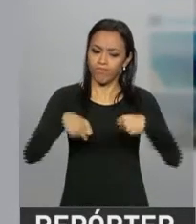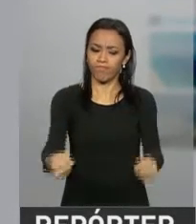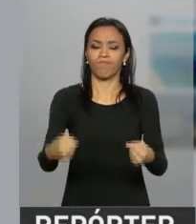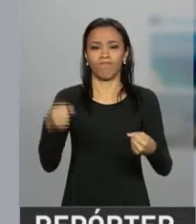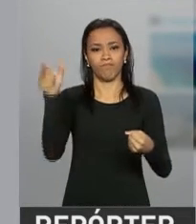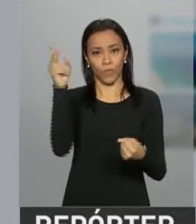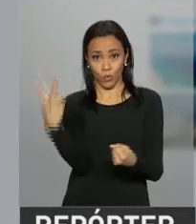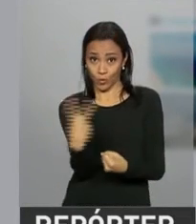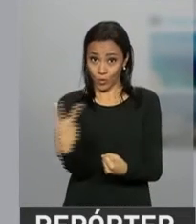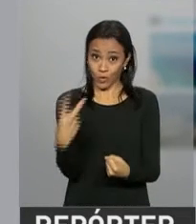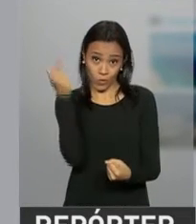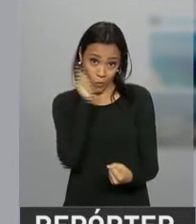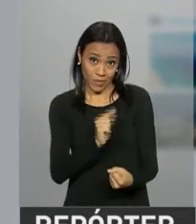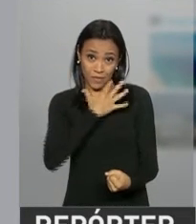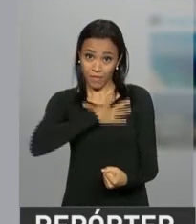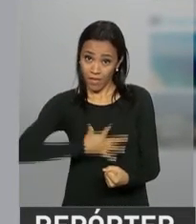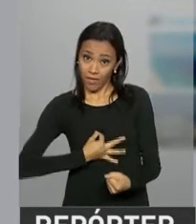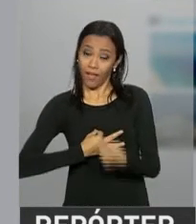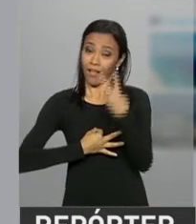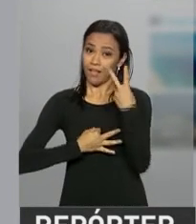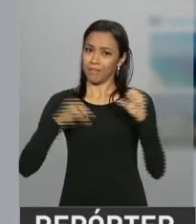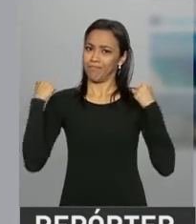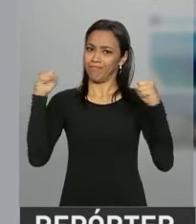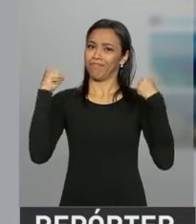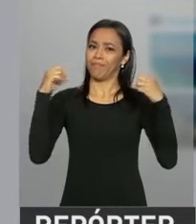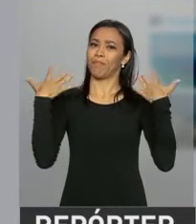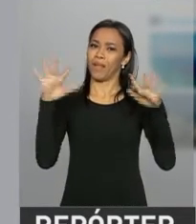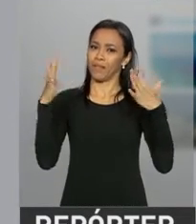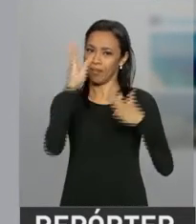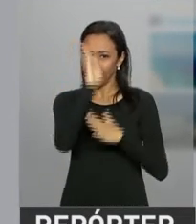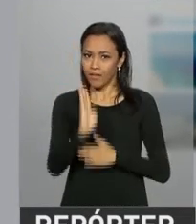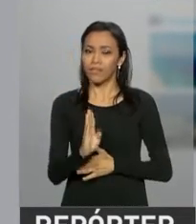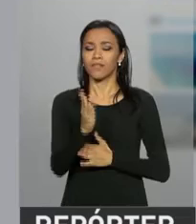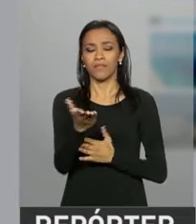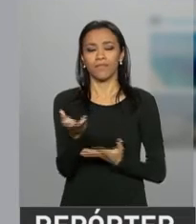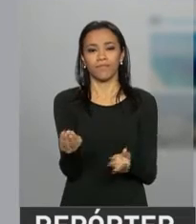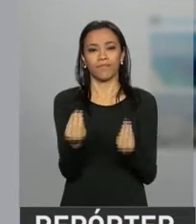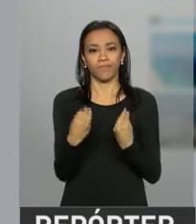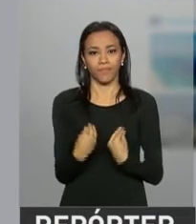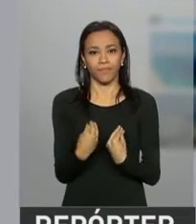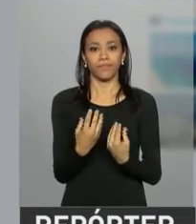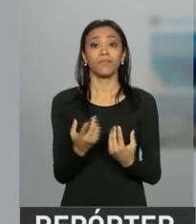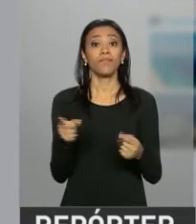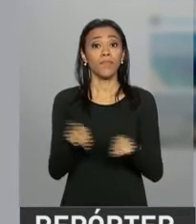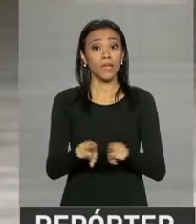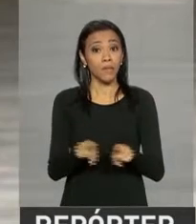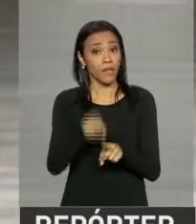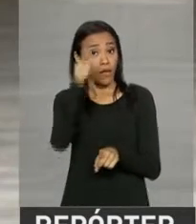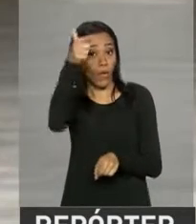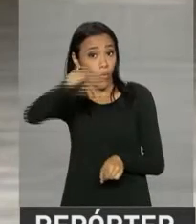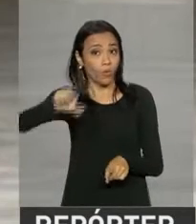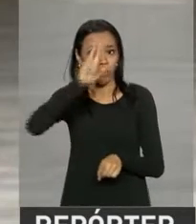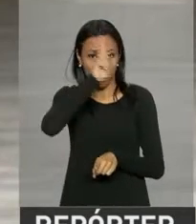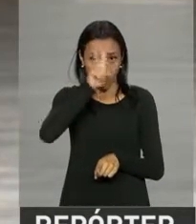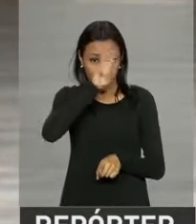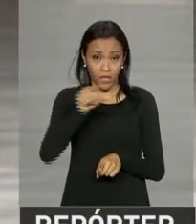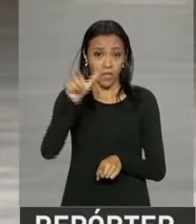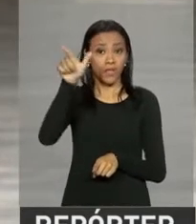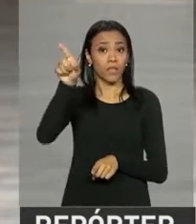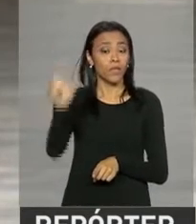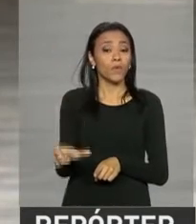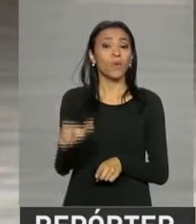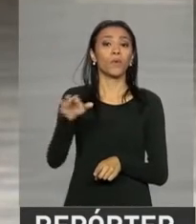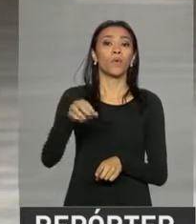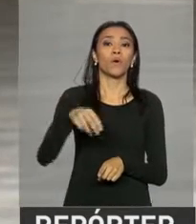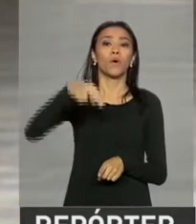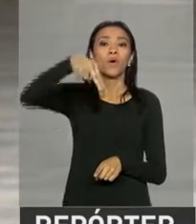que o brasil inteiro com essas duas medalhas trazidas para o brasil e renata lembrando só que o arthur nory ele